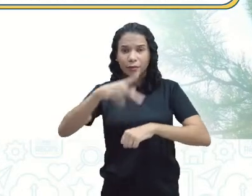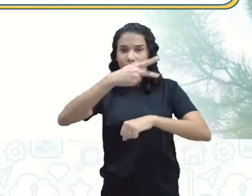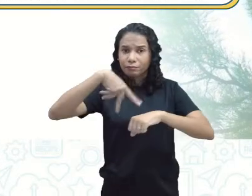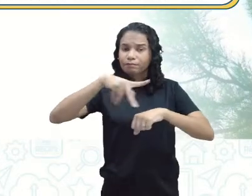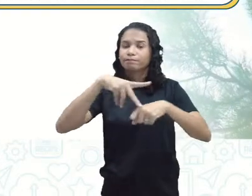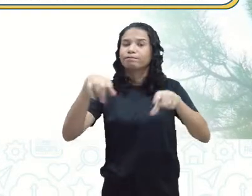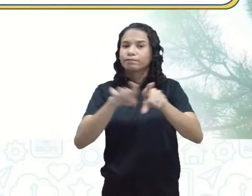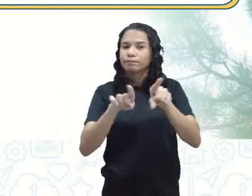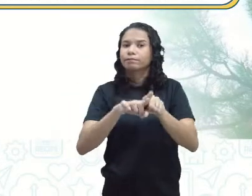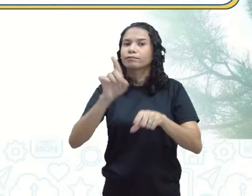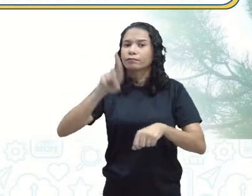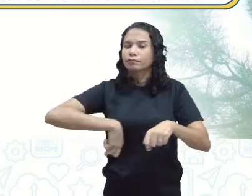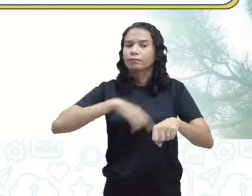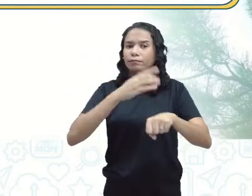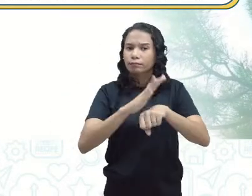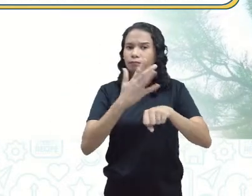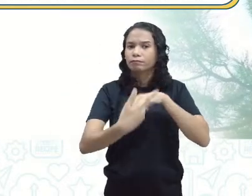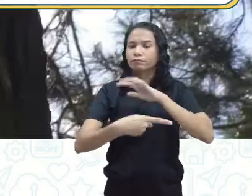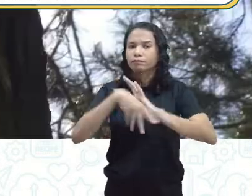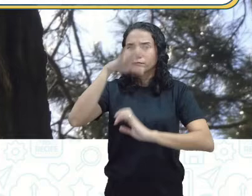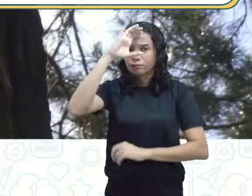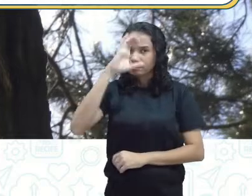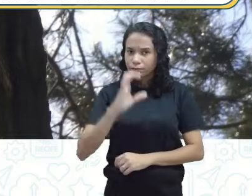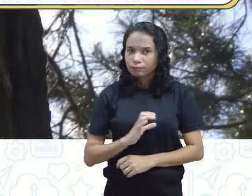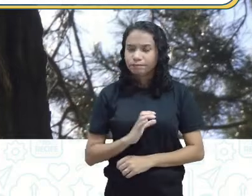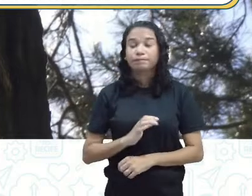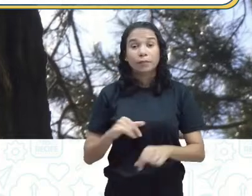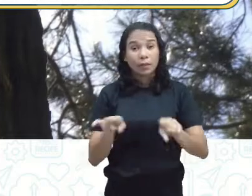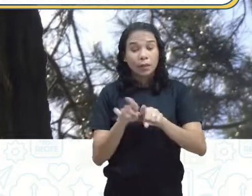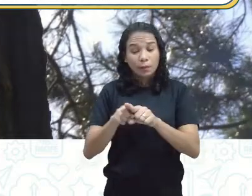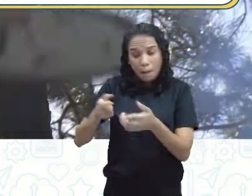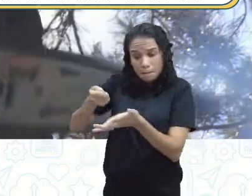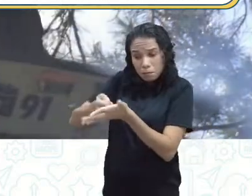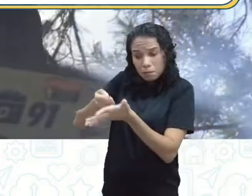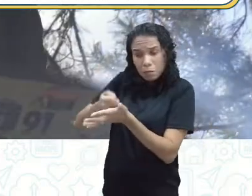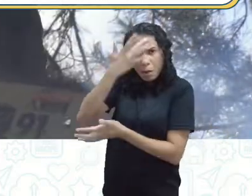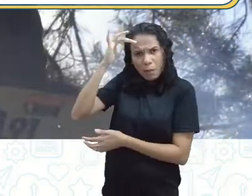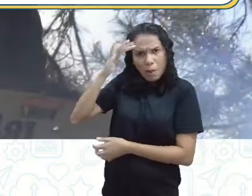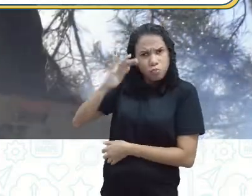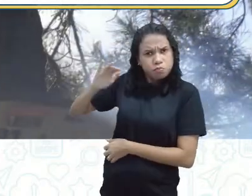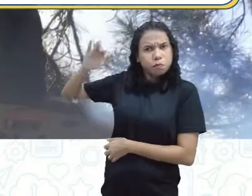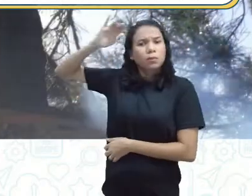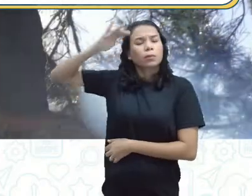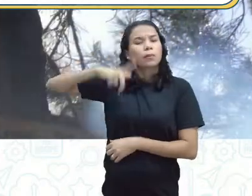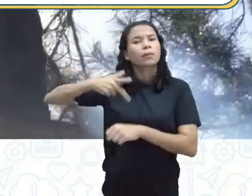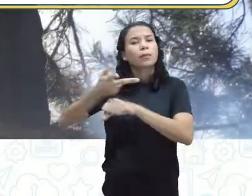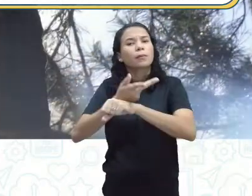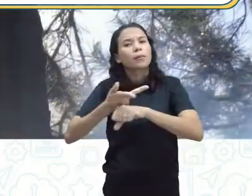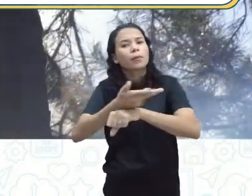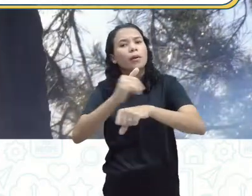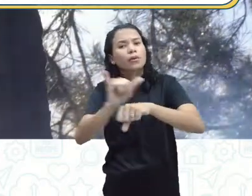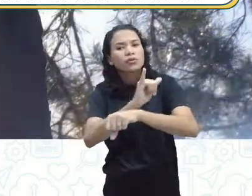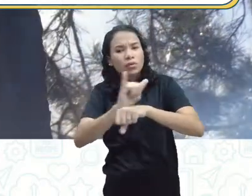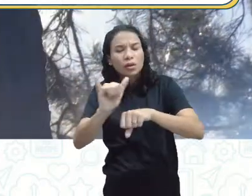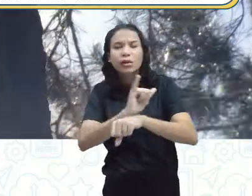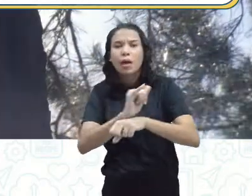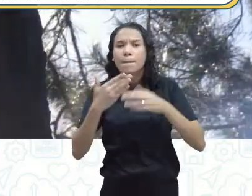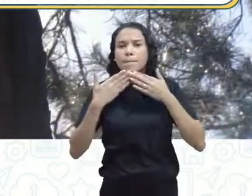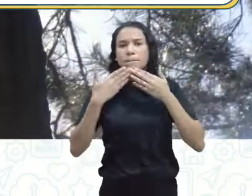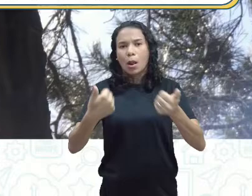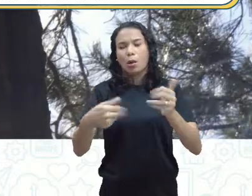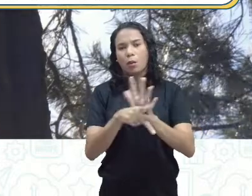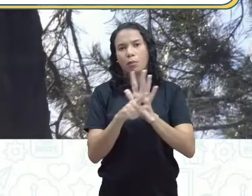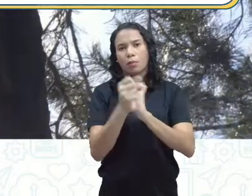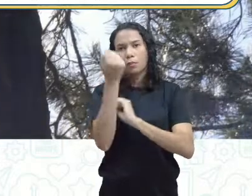forma também de exercer a cidadania. E pressionar as autoridades para buscarem alternativas menos destrutivas ao meio